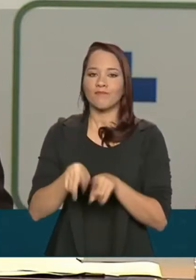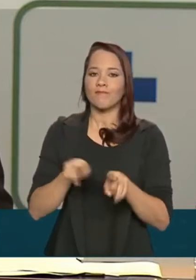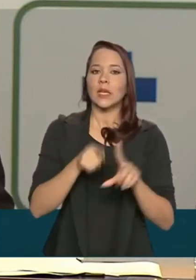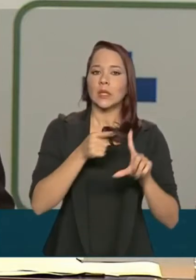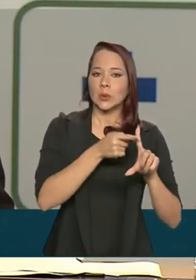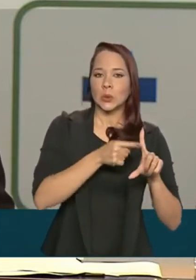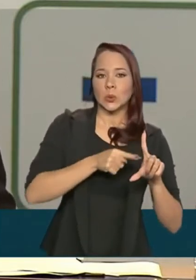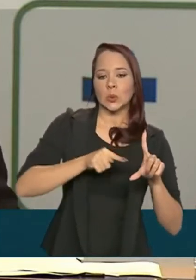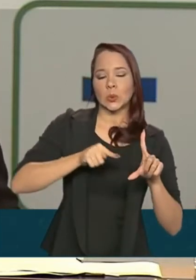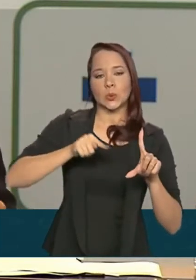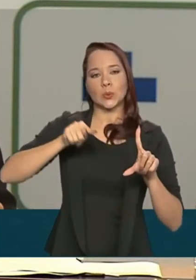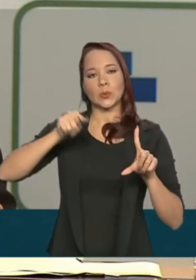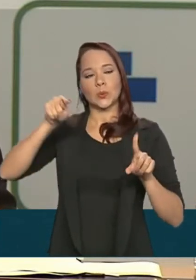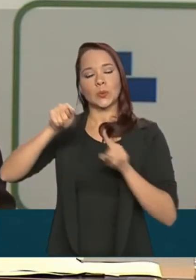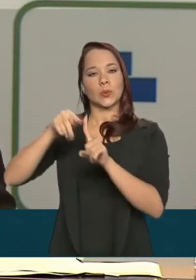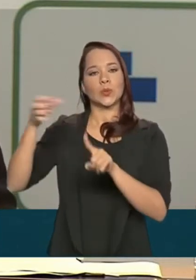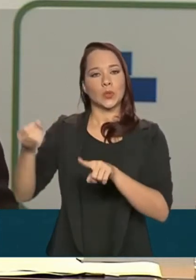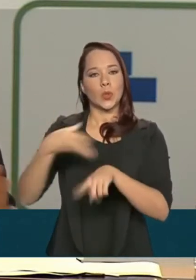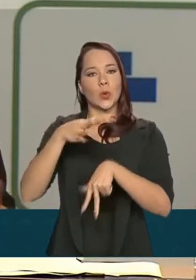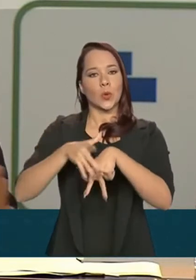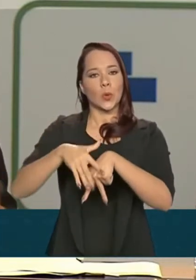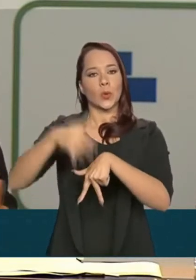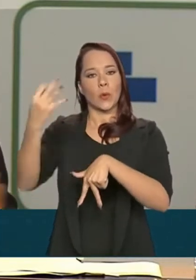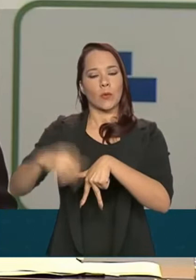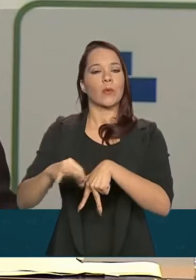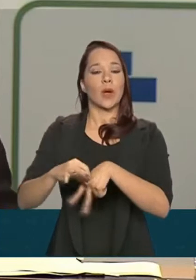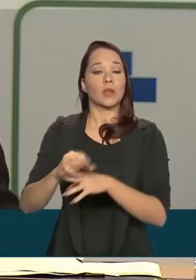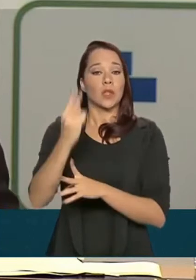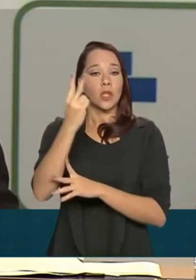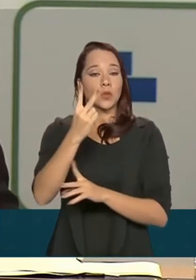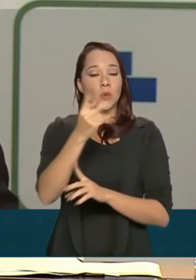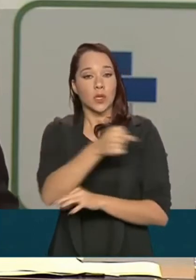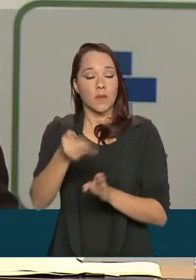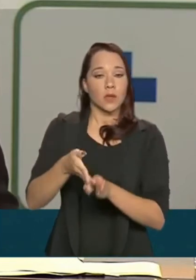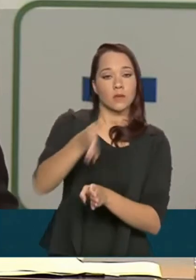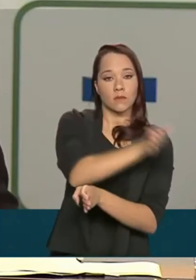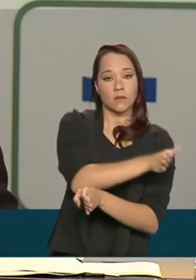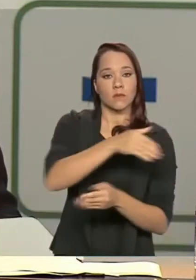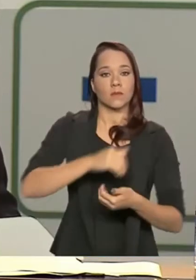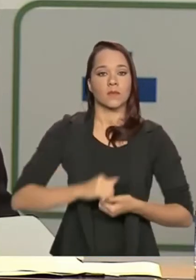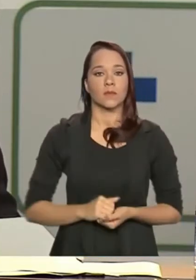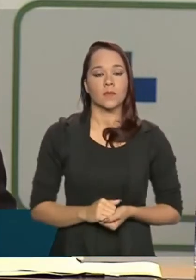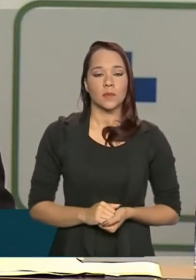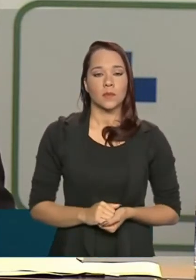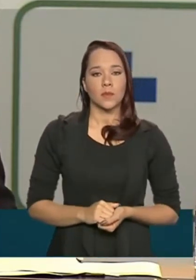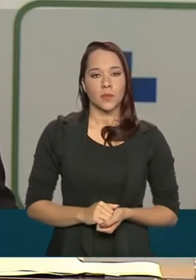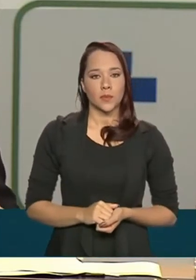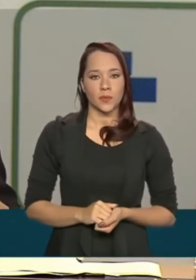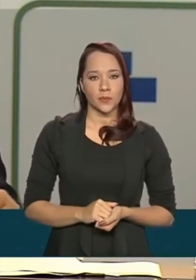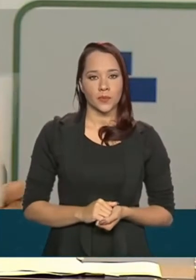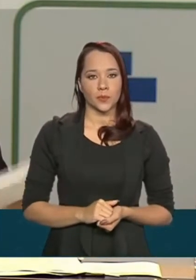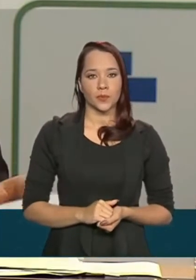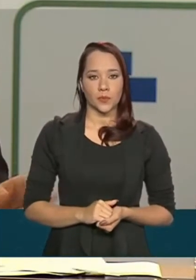bastante significativo de novos casos nas 2 últimas semanas epidemiológicas.